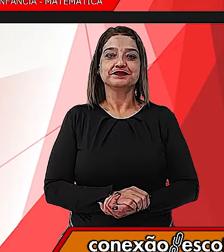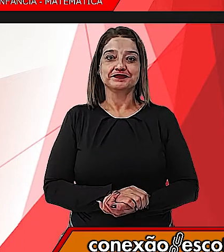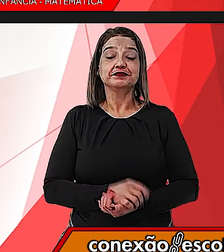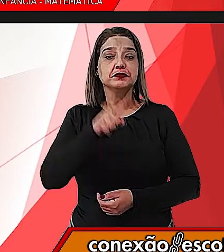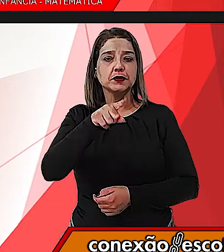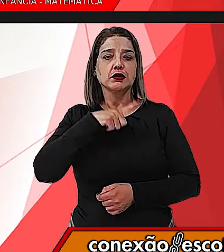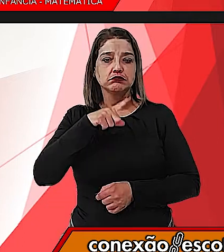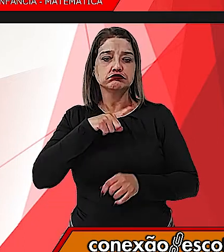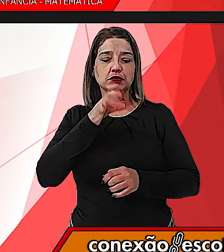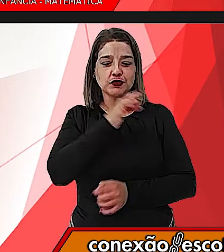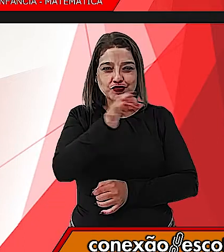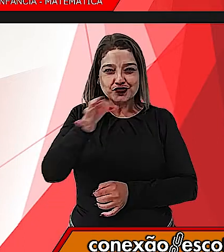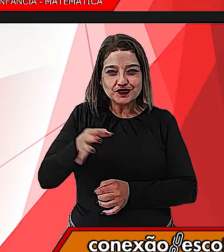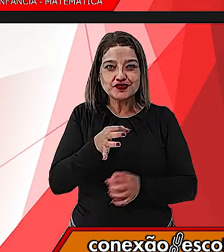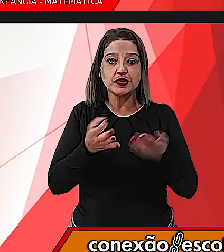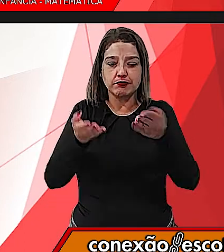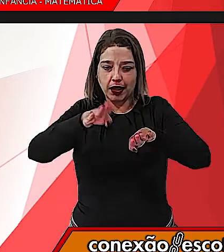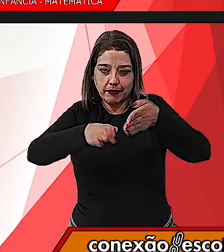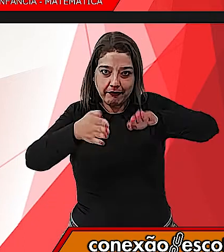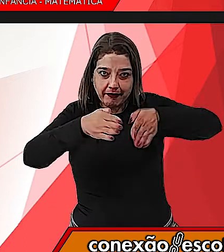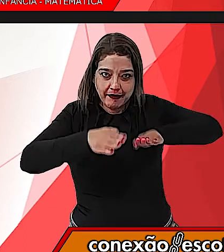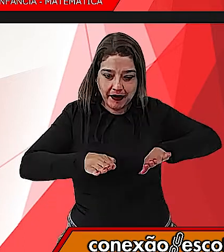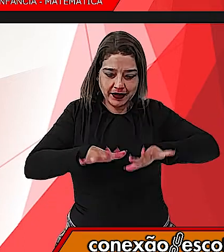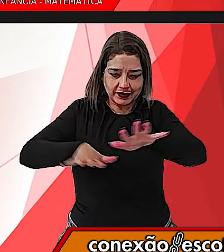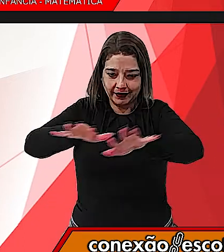Espalhe as fichas redondas viradas para baixo.